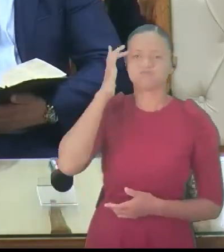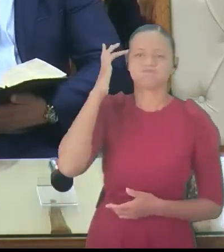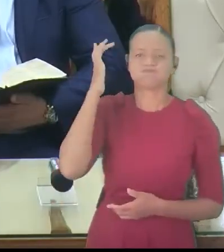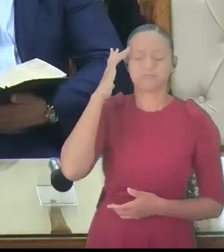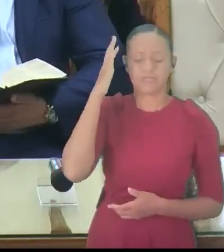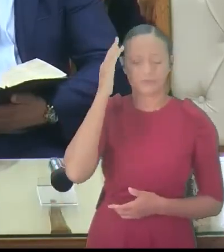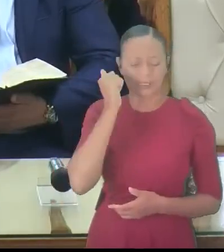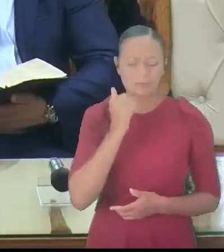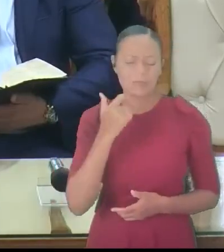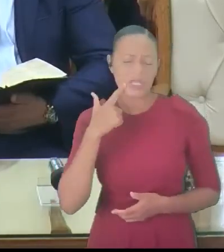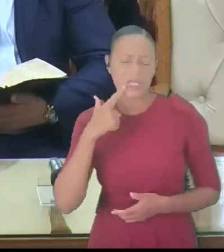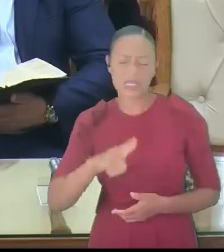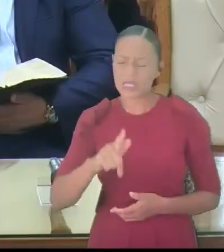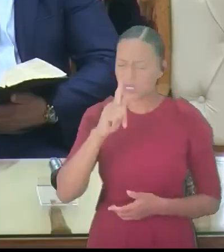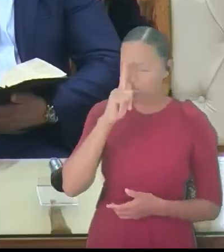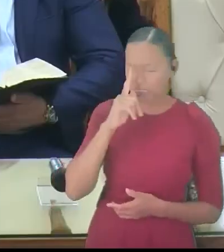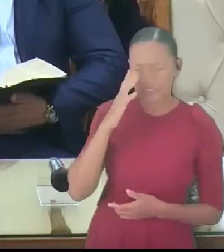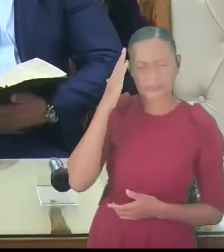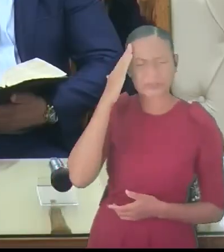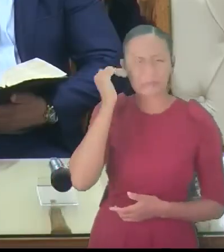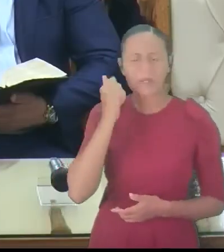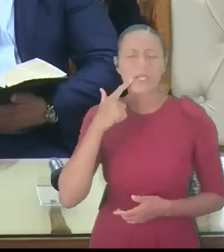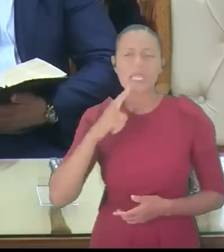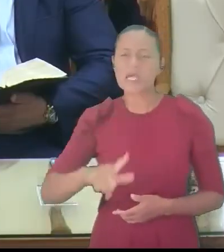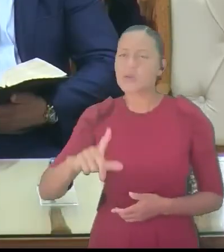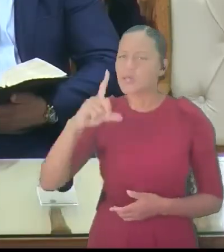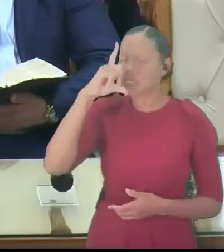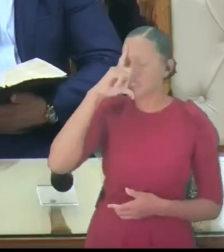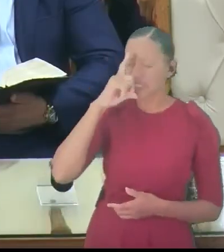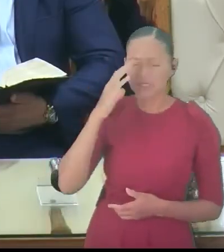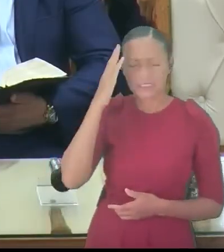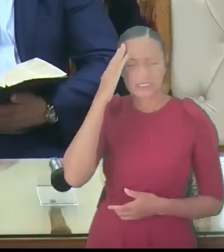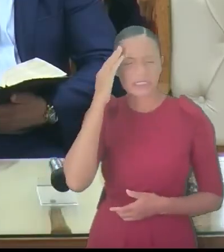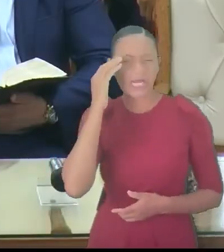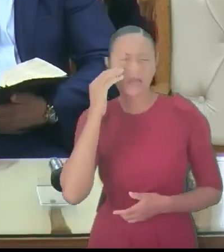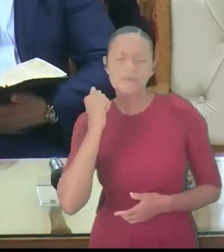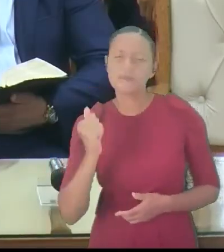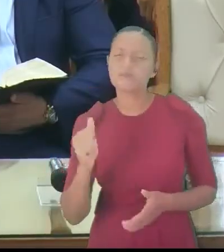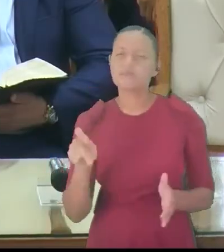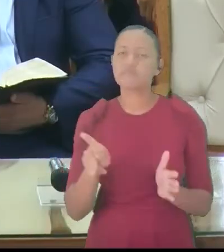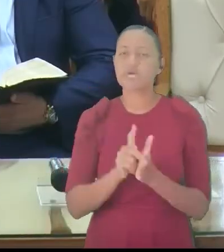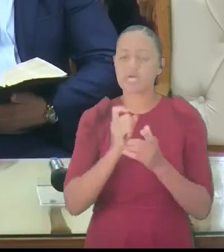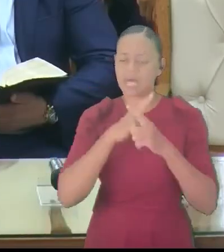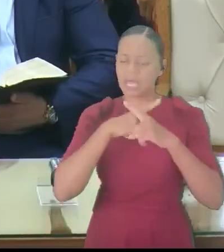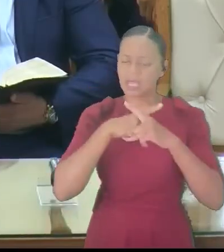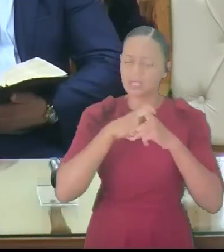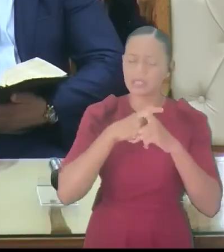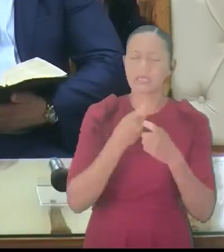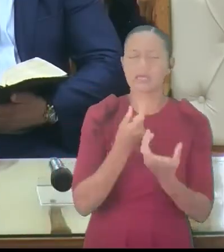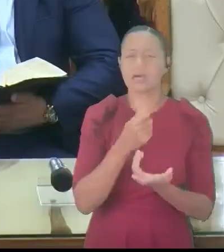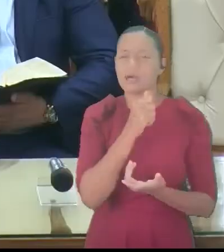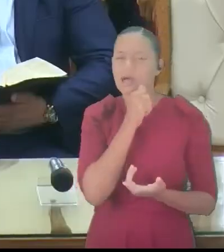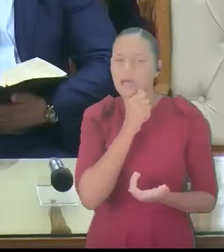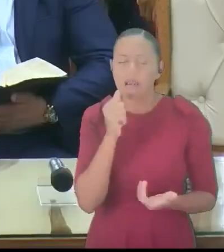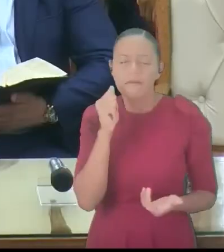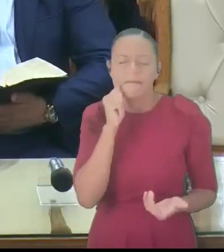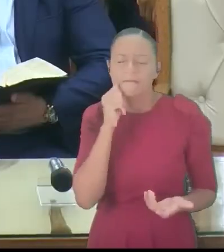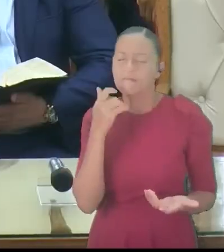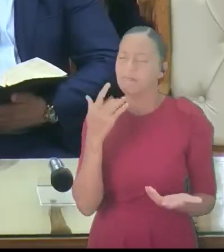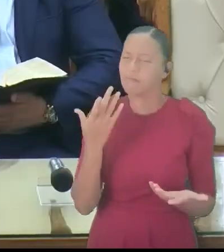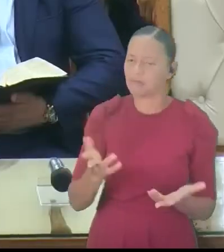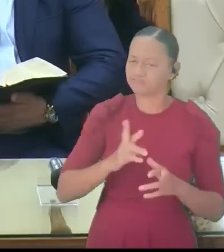sabia grego, Paulo sabia latim, Paulo sabia aramaico, Paulo sabia hebraico, Paulo conhecia a filosofia